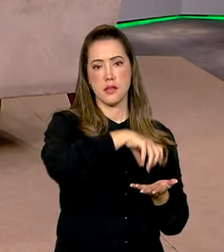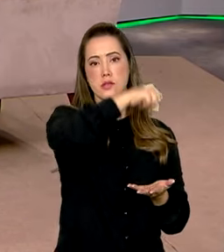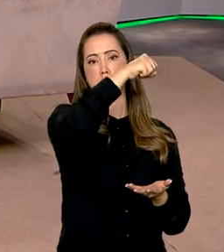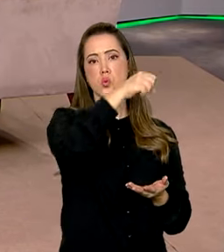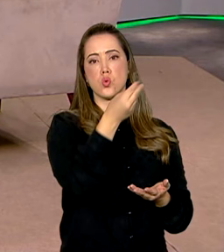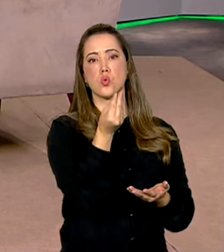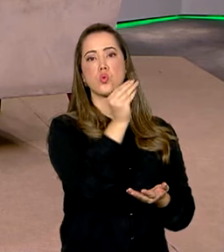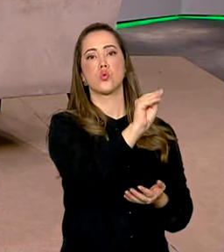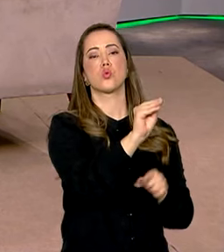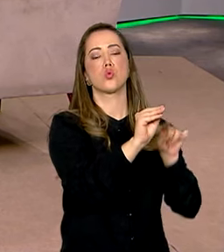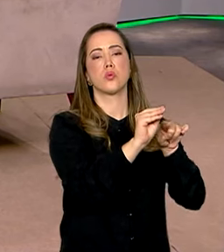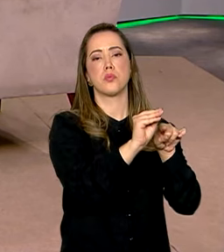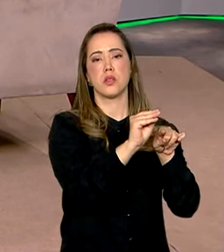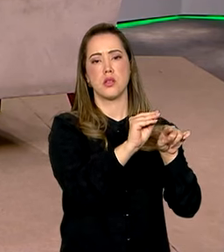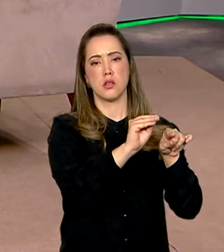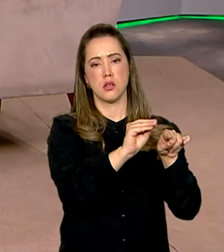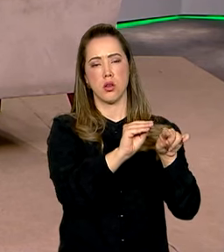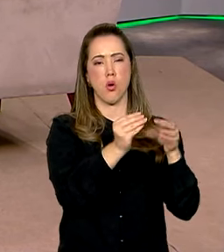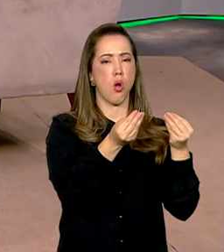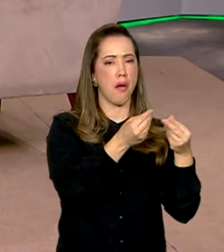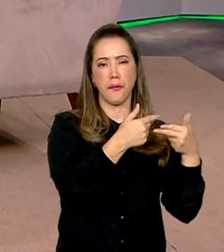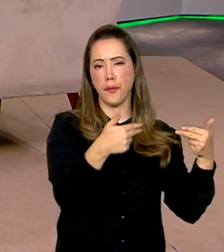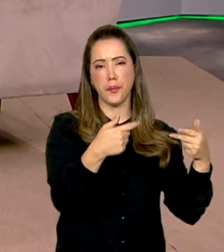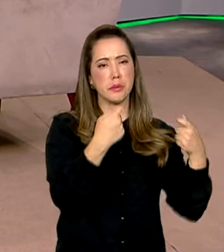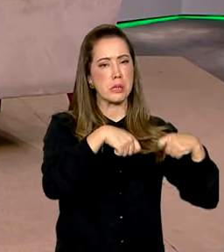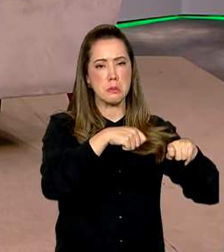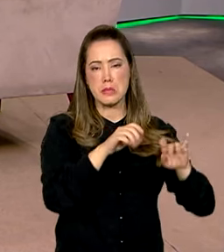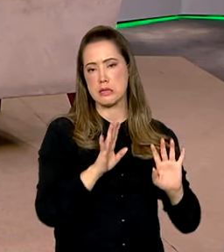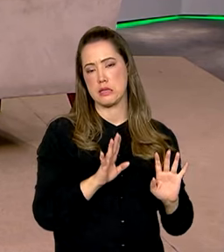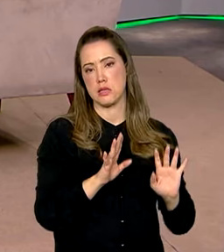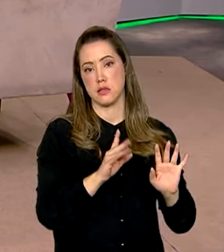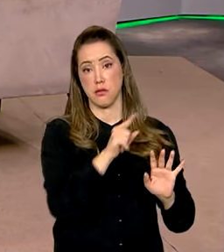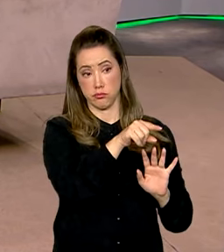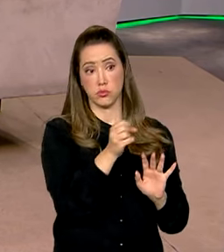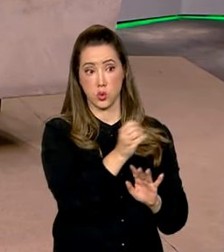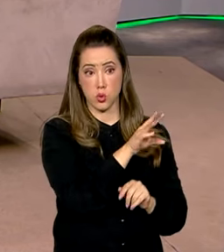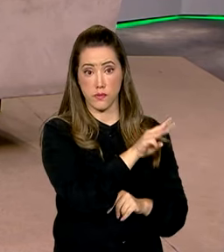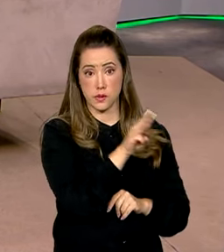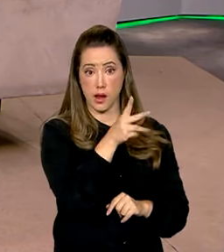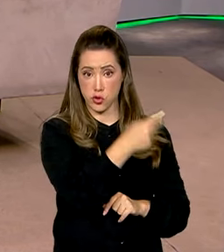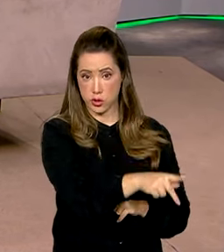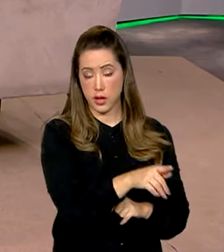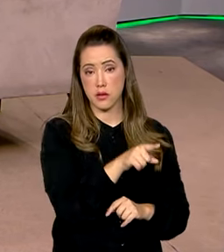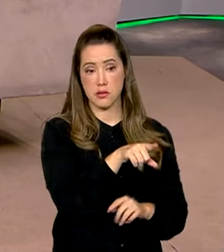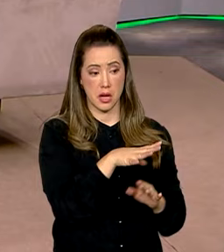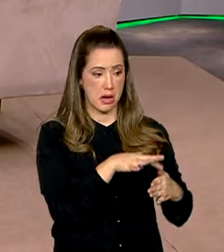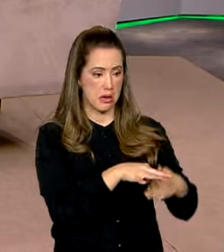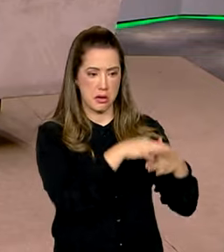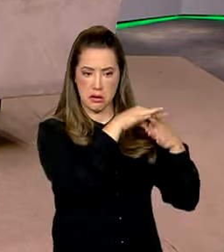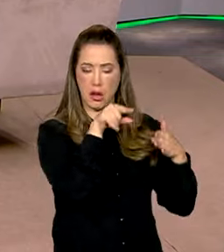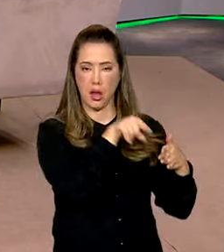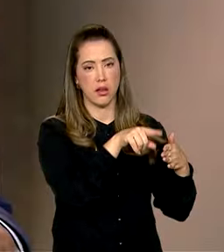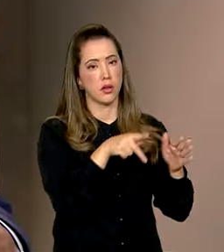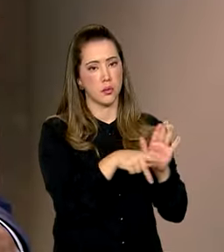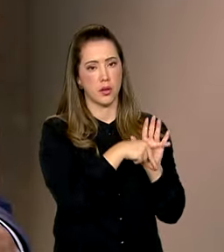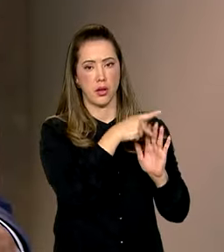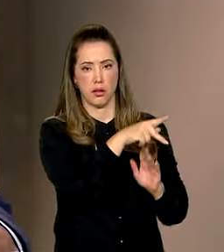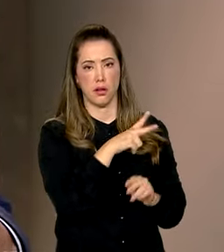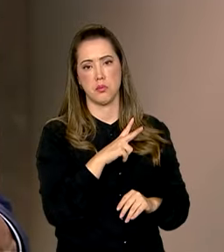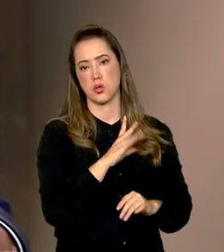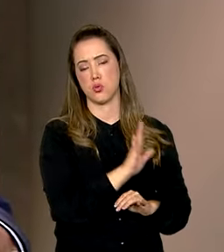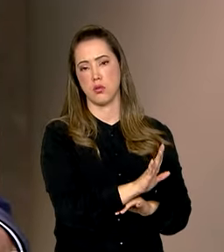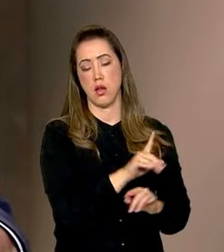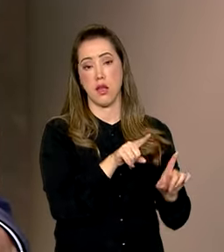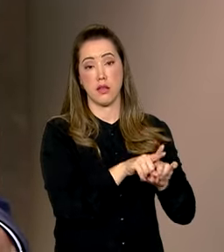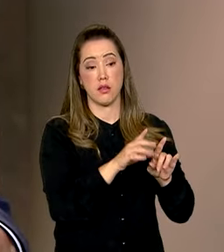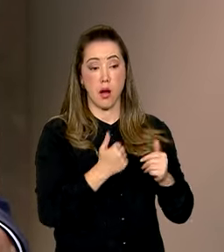ele desenvolva nesta plataforma. Ele tem total governança sobre essa plataforma e com assistência